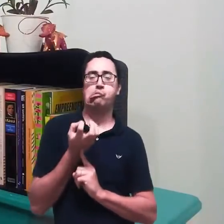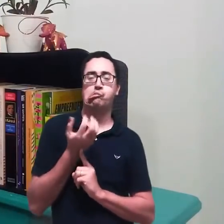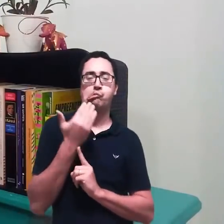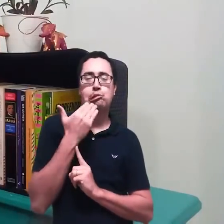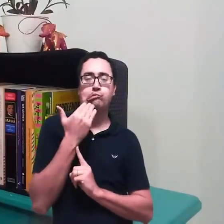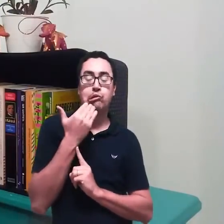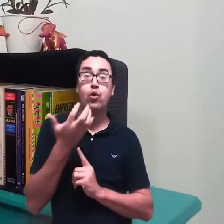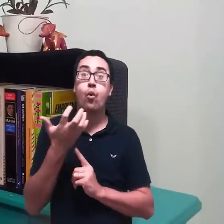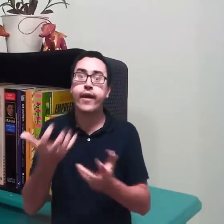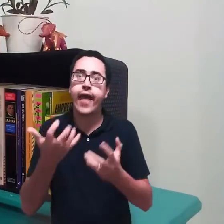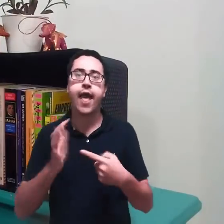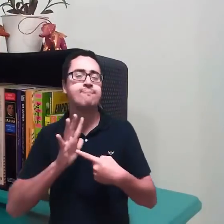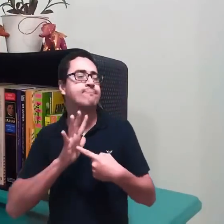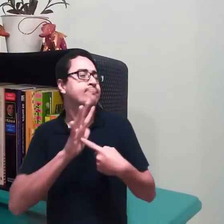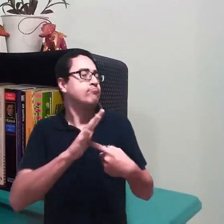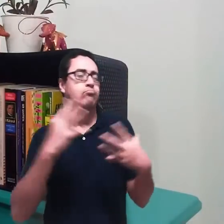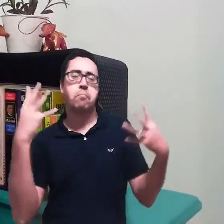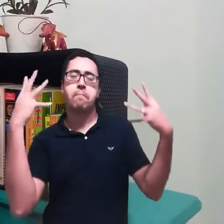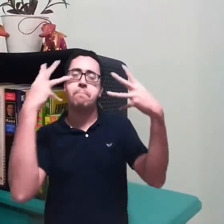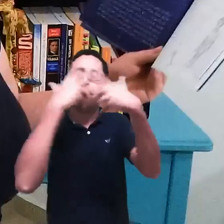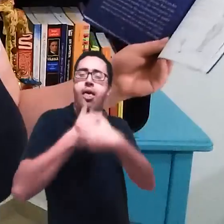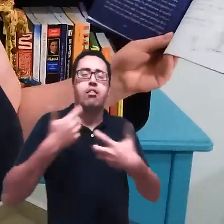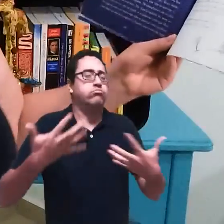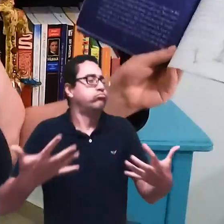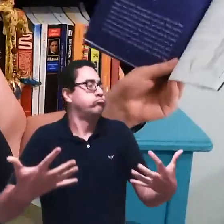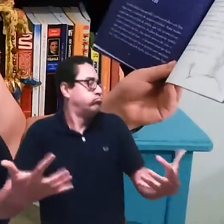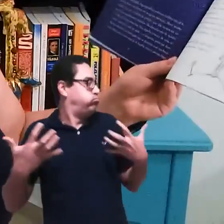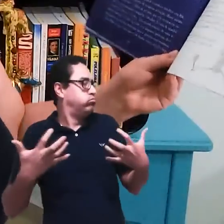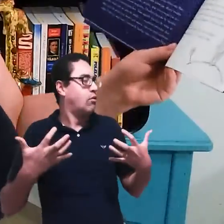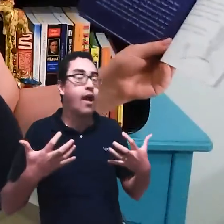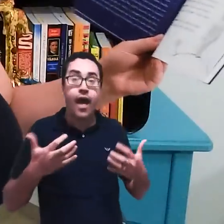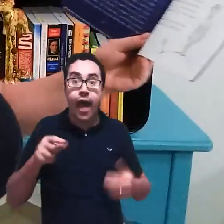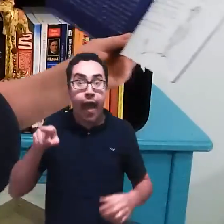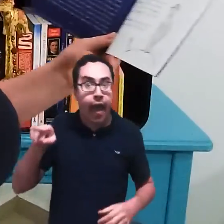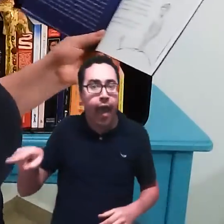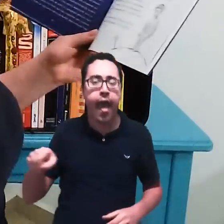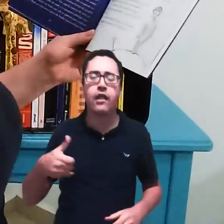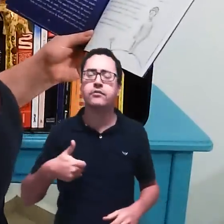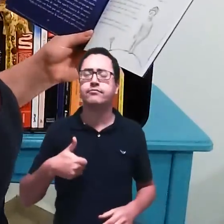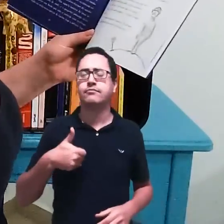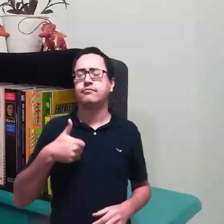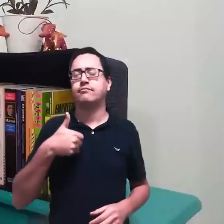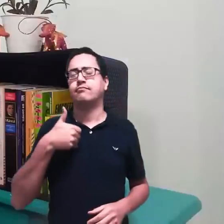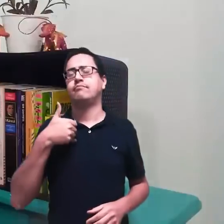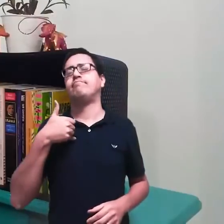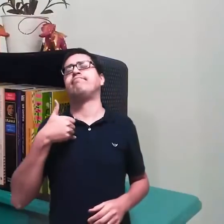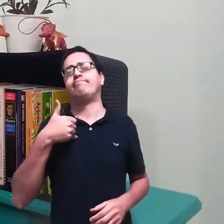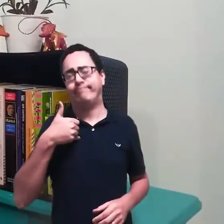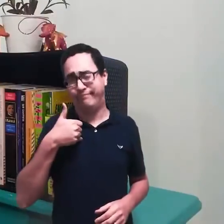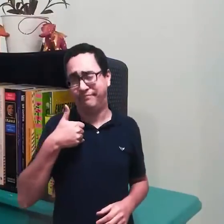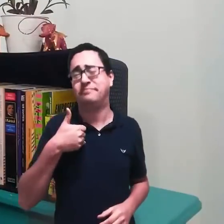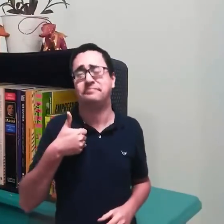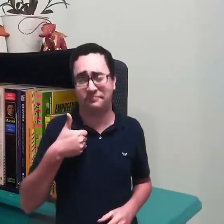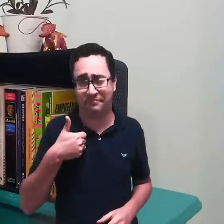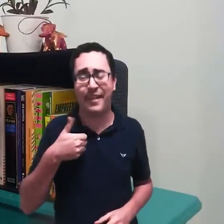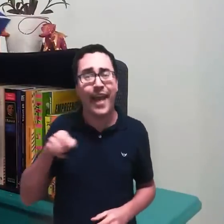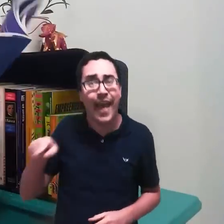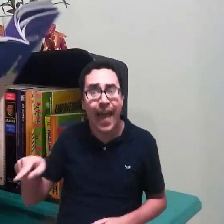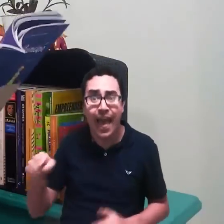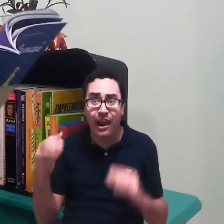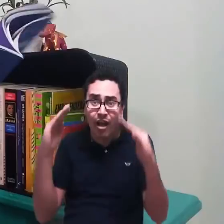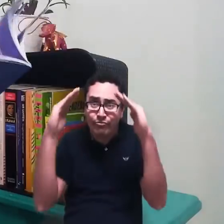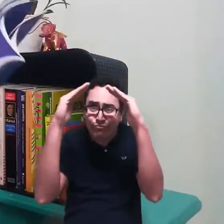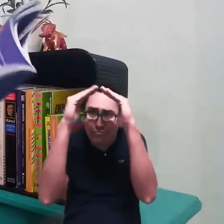de sua beleza. Assim, ela era muito vaidosa. Sua misteriosa